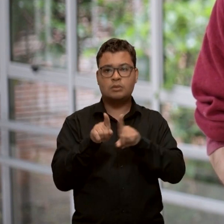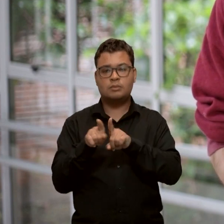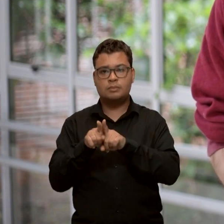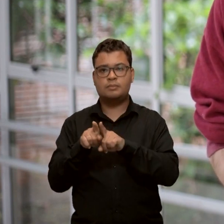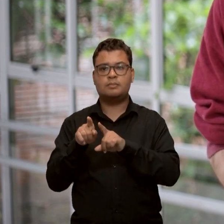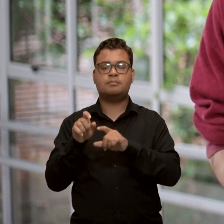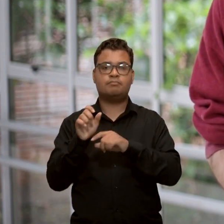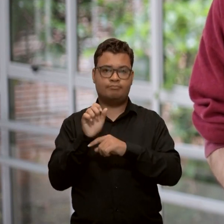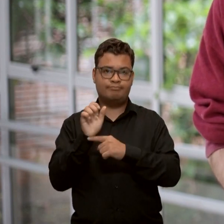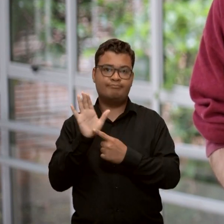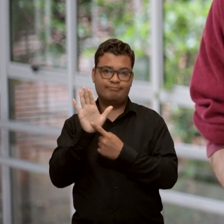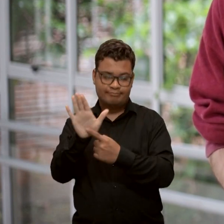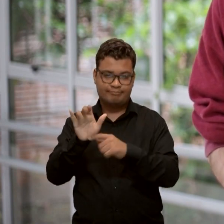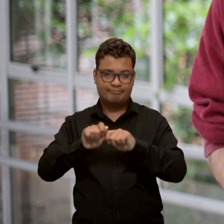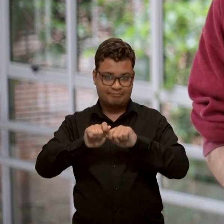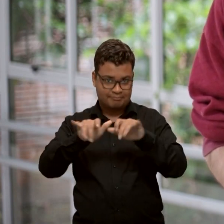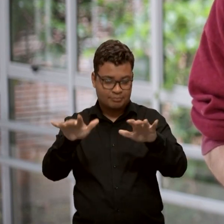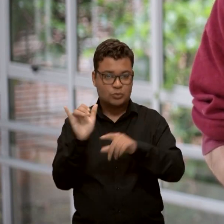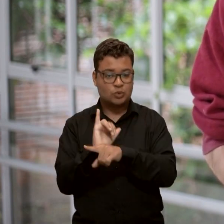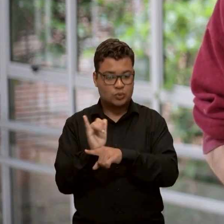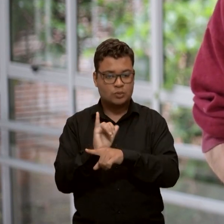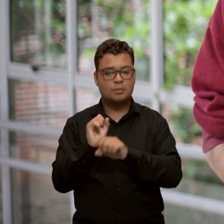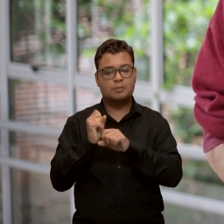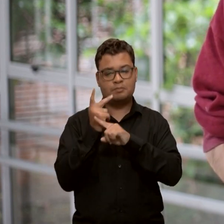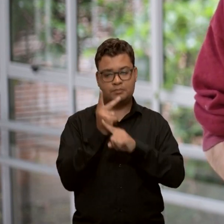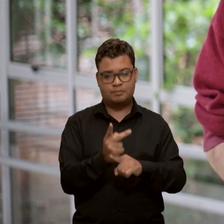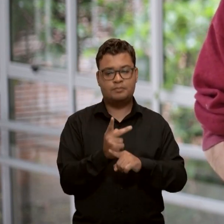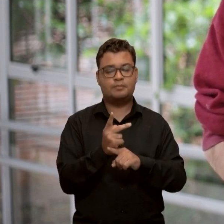Para conferir essa produção, acesse